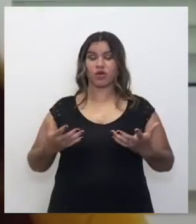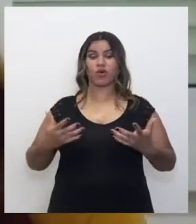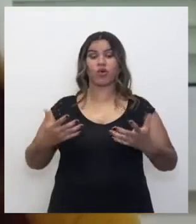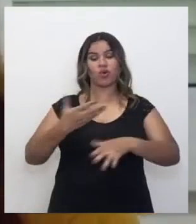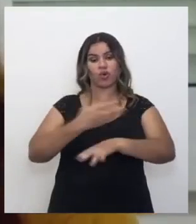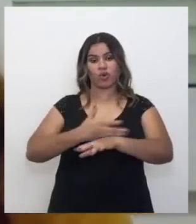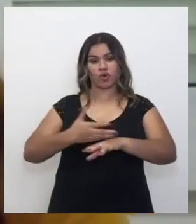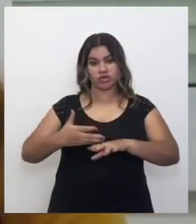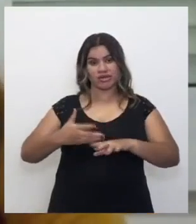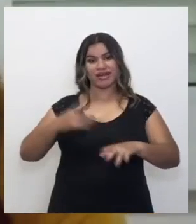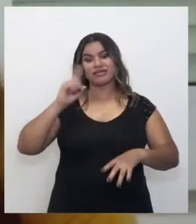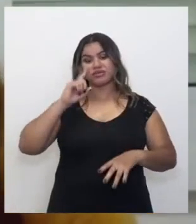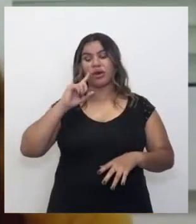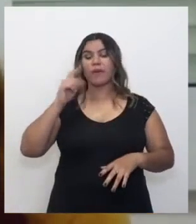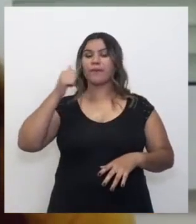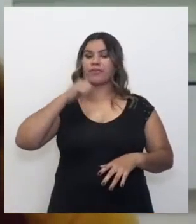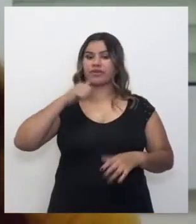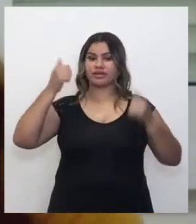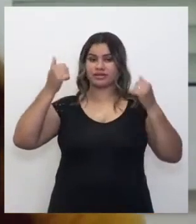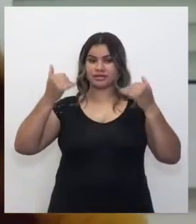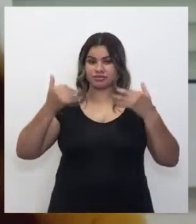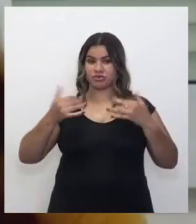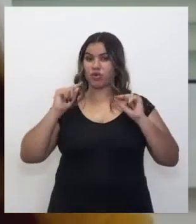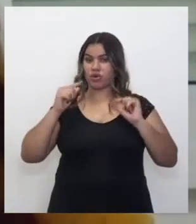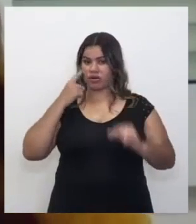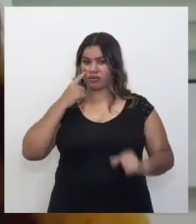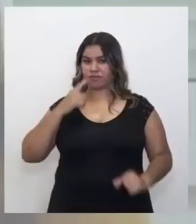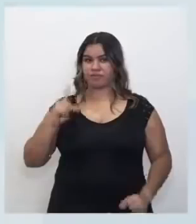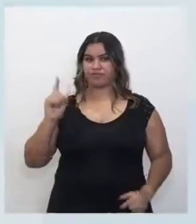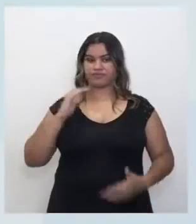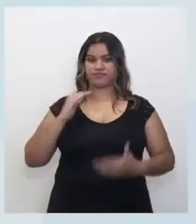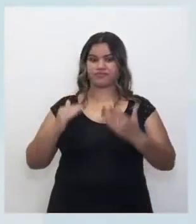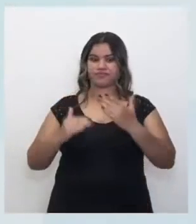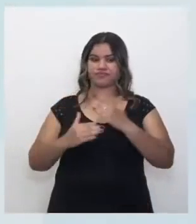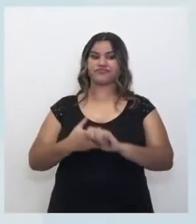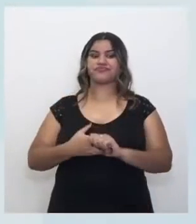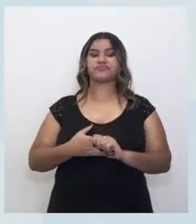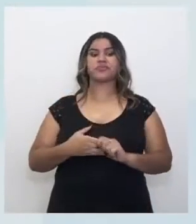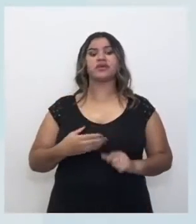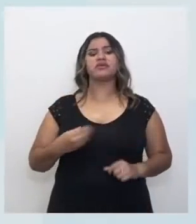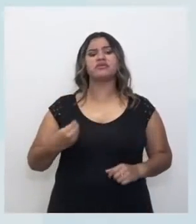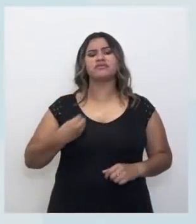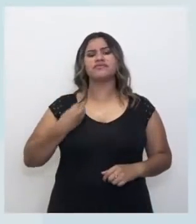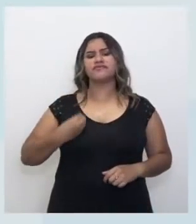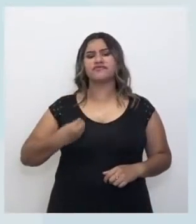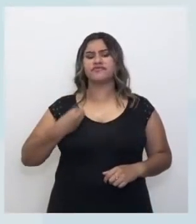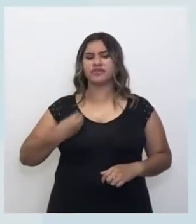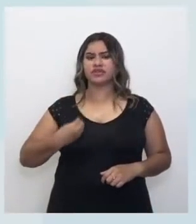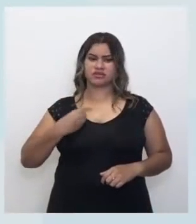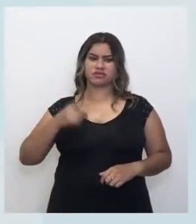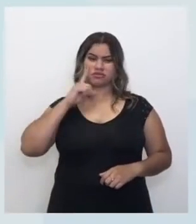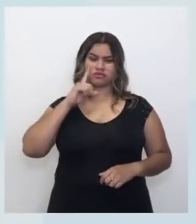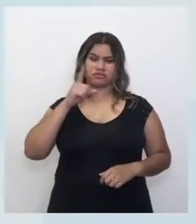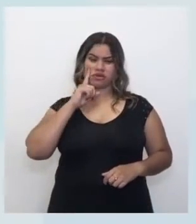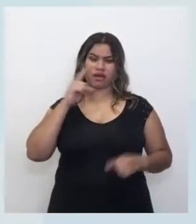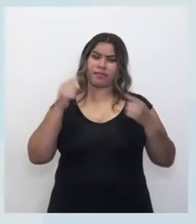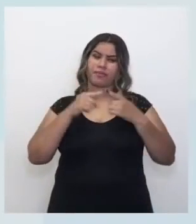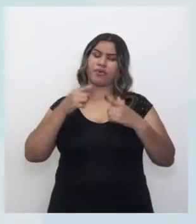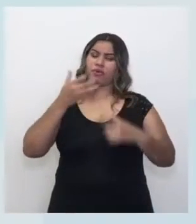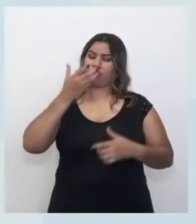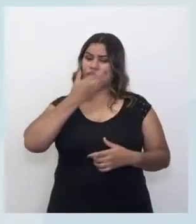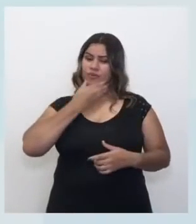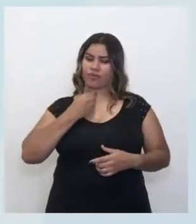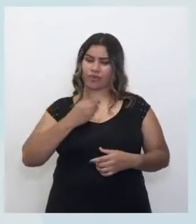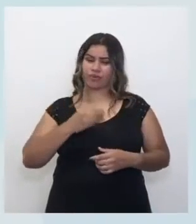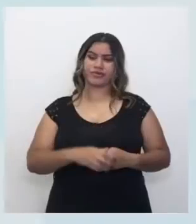História, a Heller escreve assim, vejam aí na tela. A vida cotidiana é a vida de todo homem.